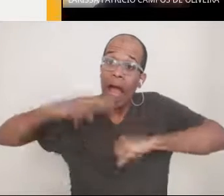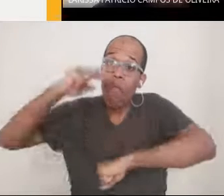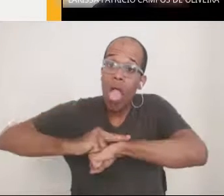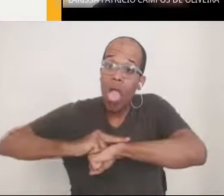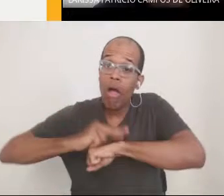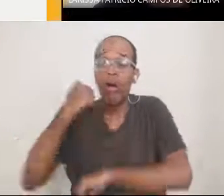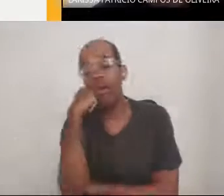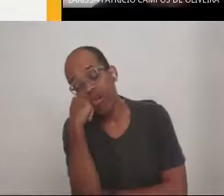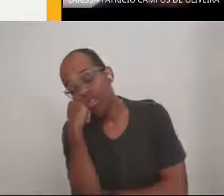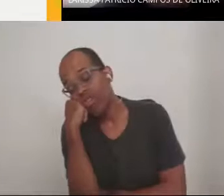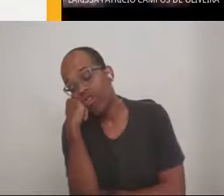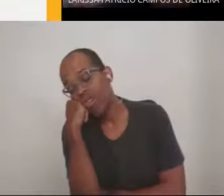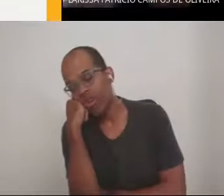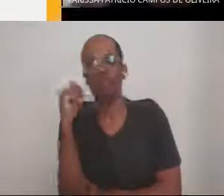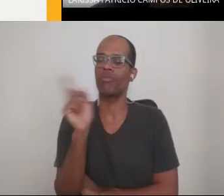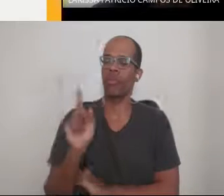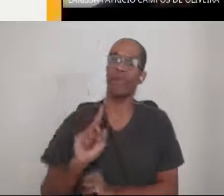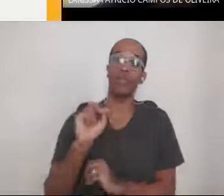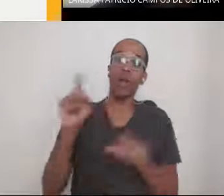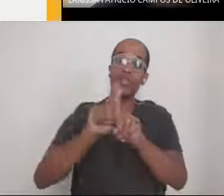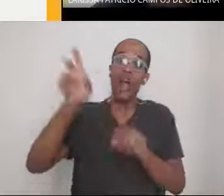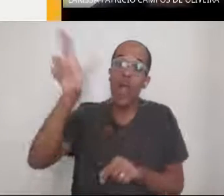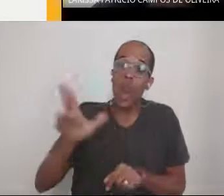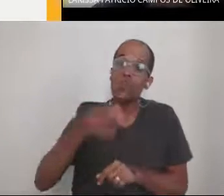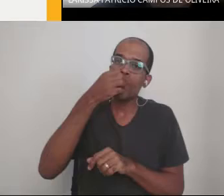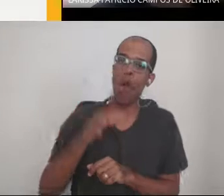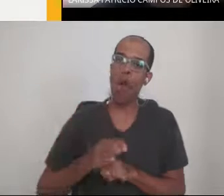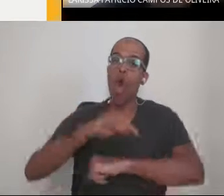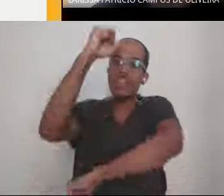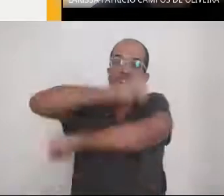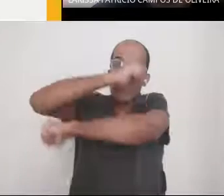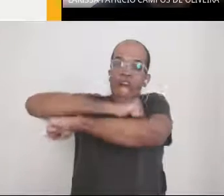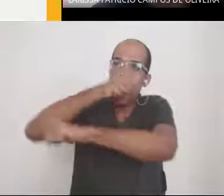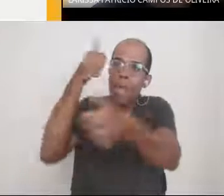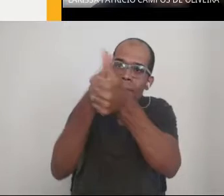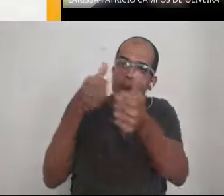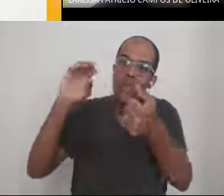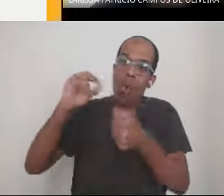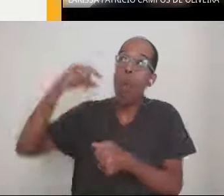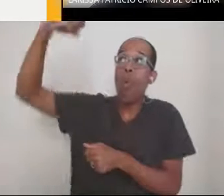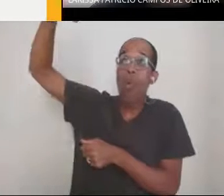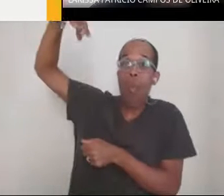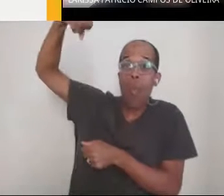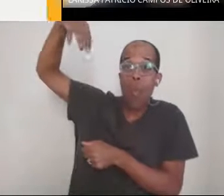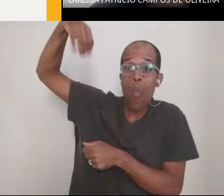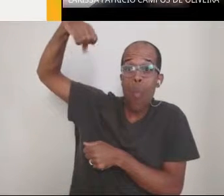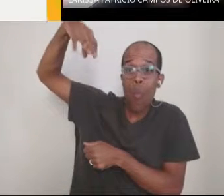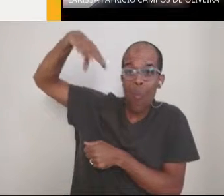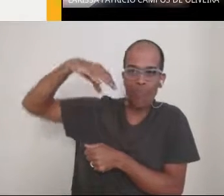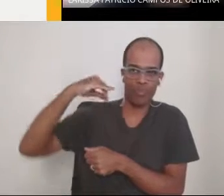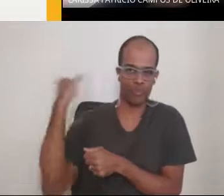cama. E uma boa iluminação, né? Ou perto da janela, ou com a luz ligada. Isso é bastante importante, tá bom? E